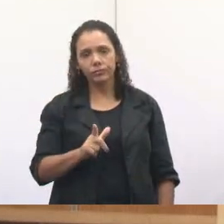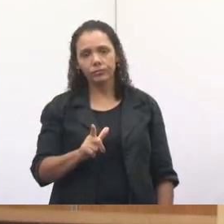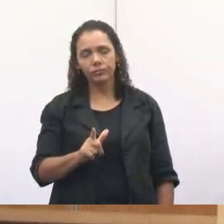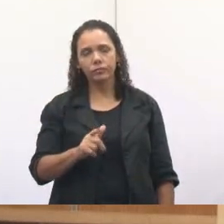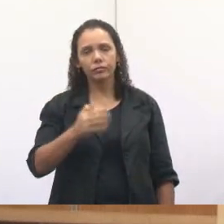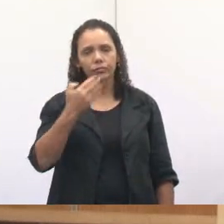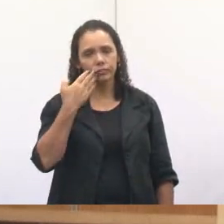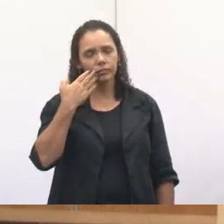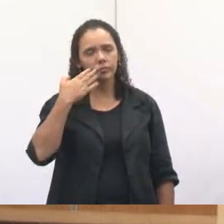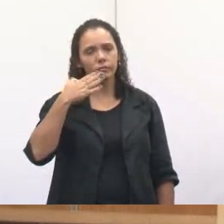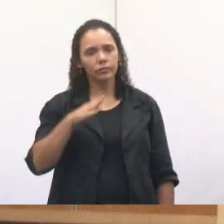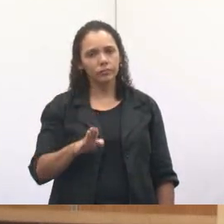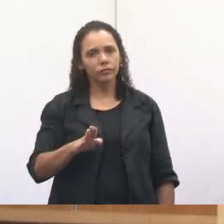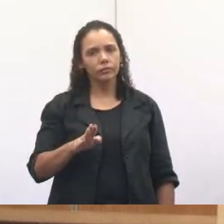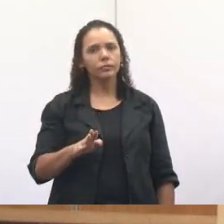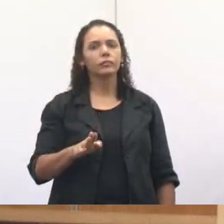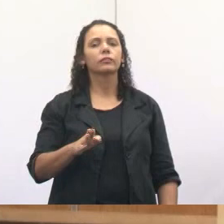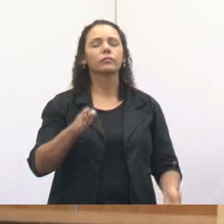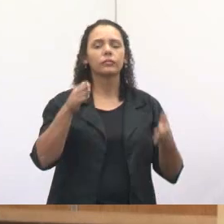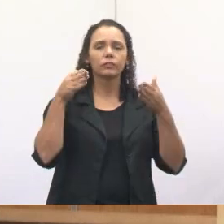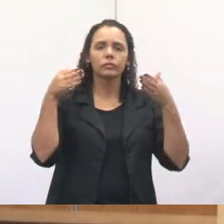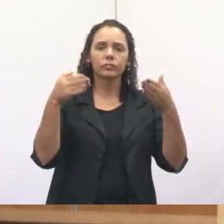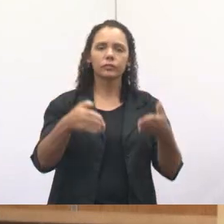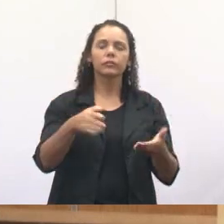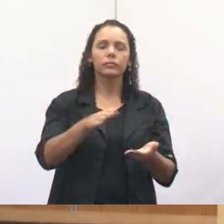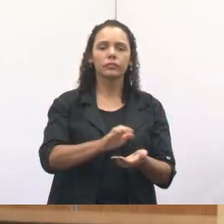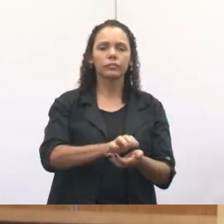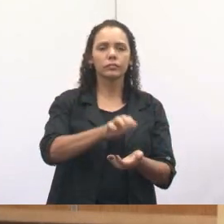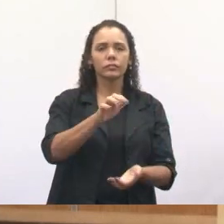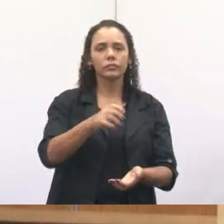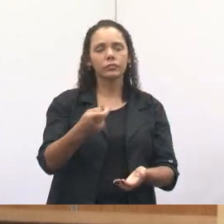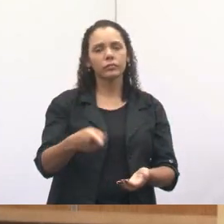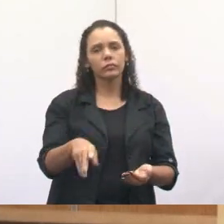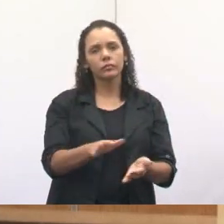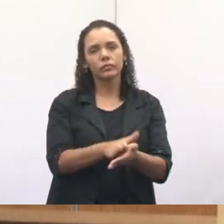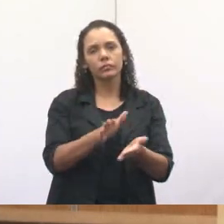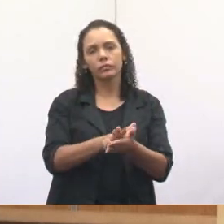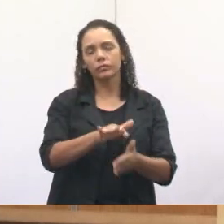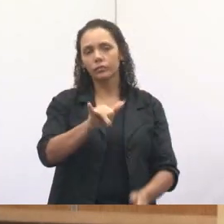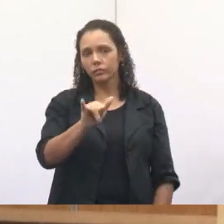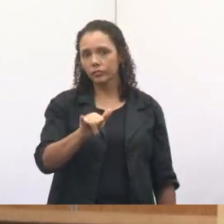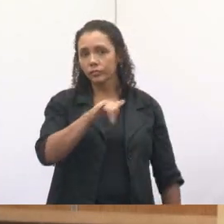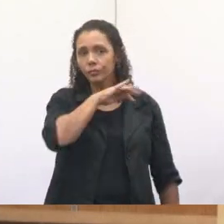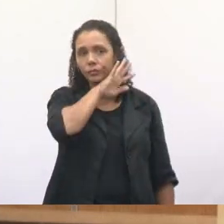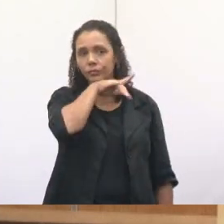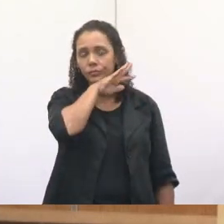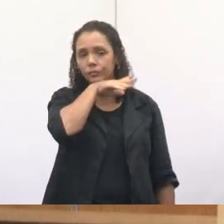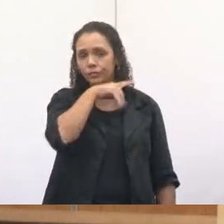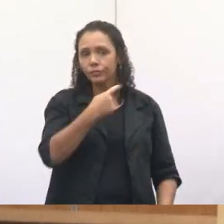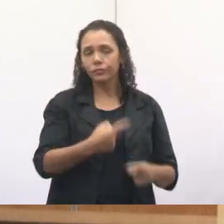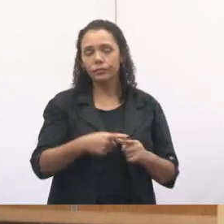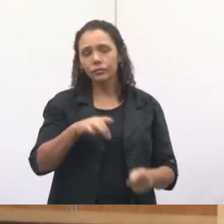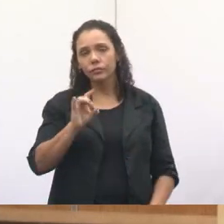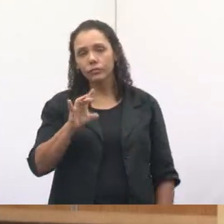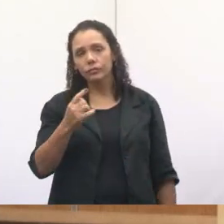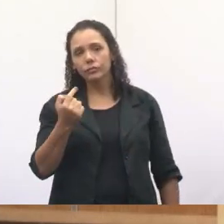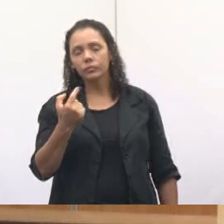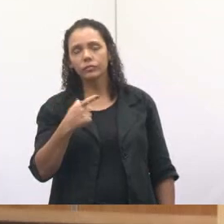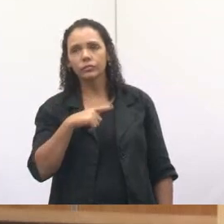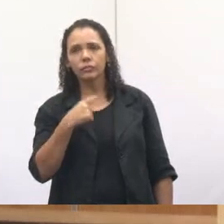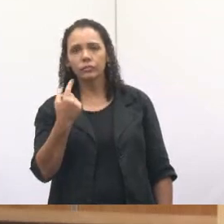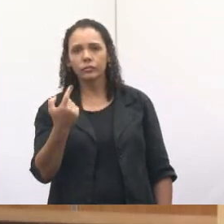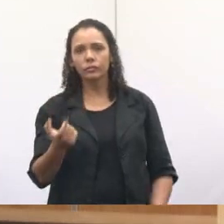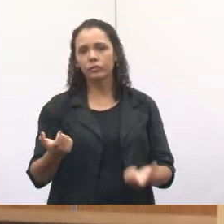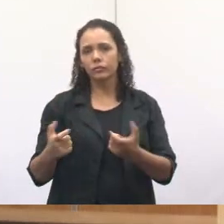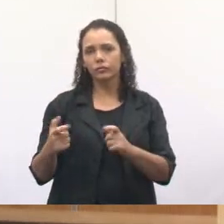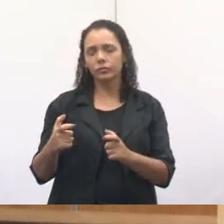promessa relacionada às pessoas idosas no nosso município. É muito ruim porque nós só temos um centro de convivência